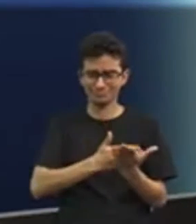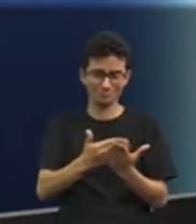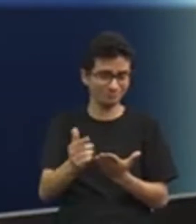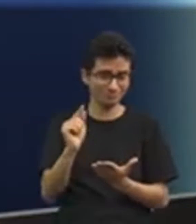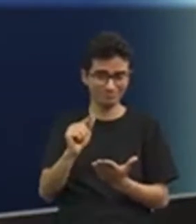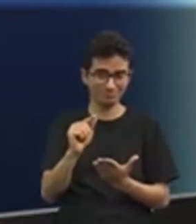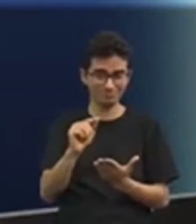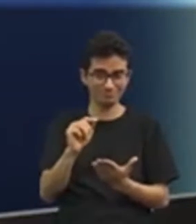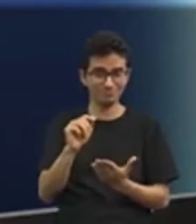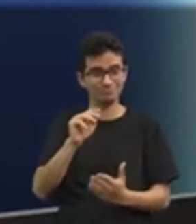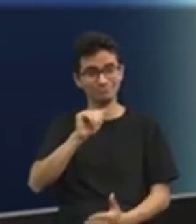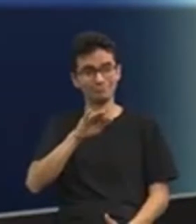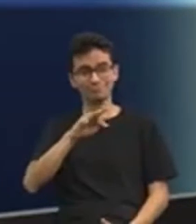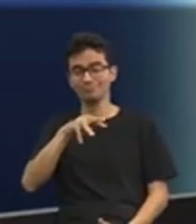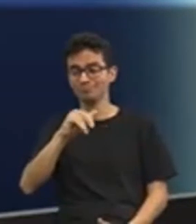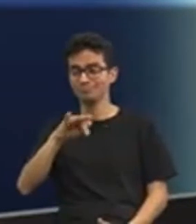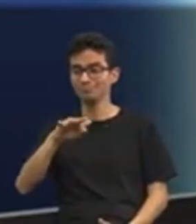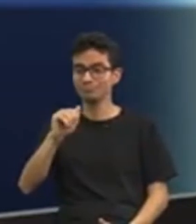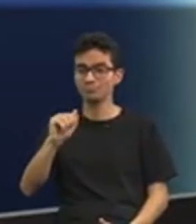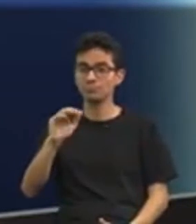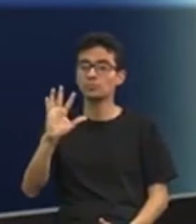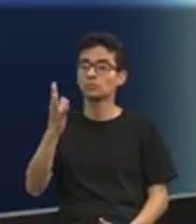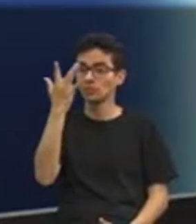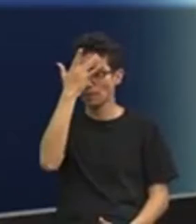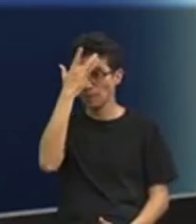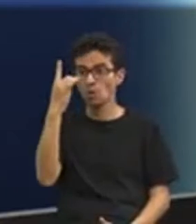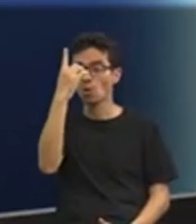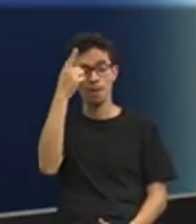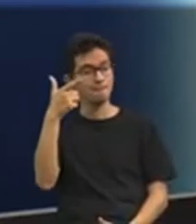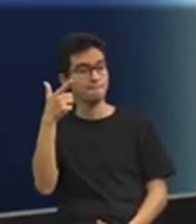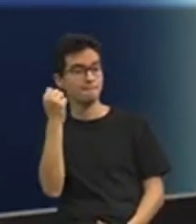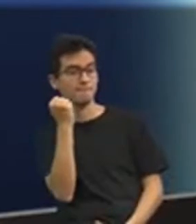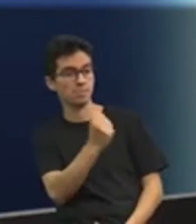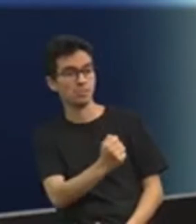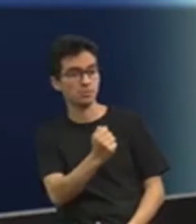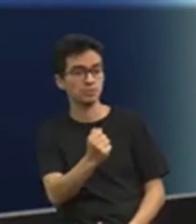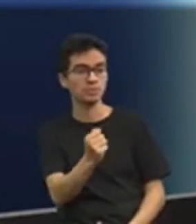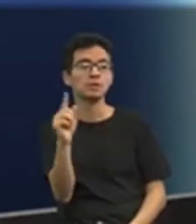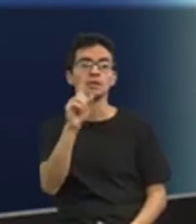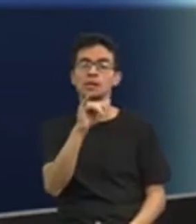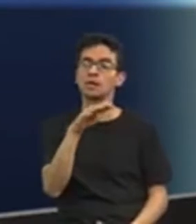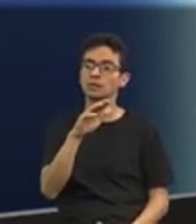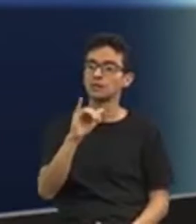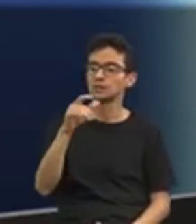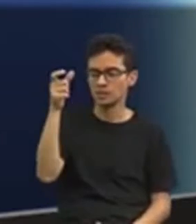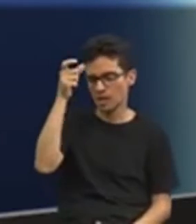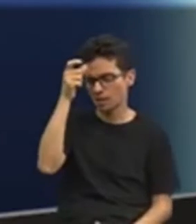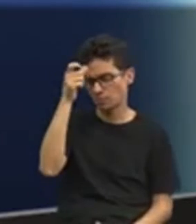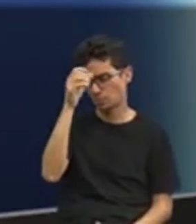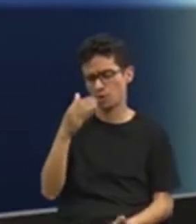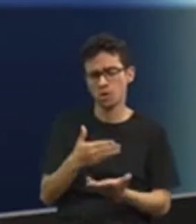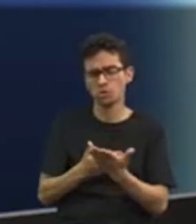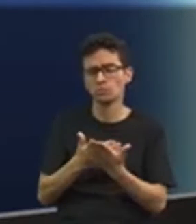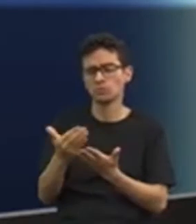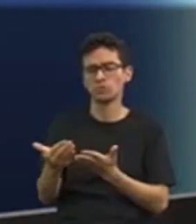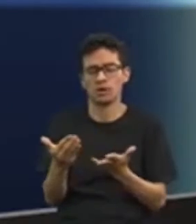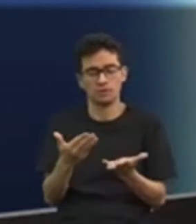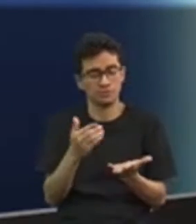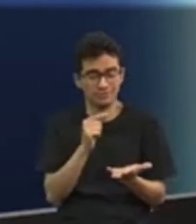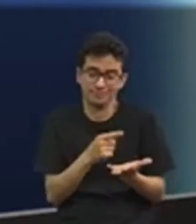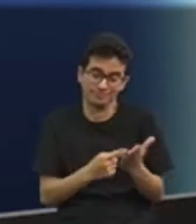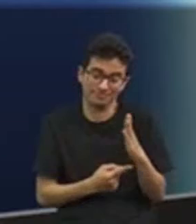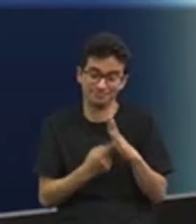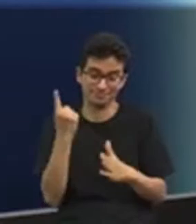é o Odorico Paraguaçu ele acaba sendo assassinado na pelo Zeca diabo e aí ele que vai inaugurar o cemitério